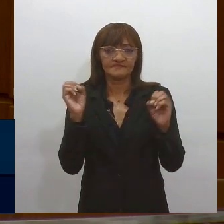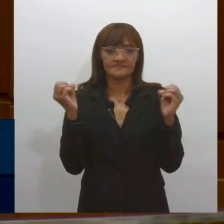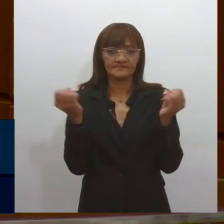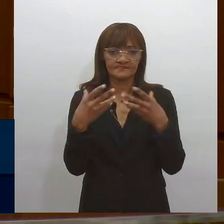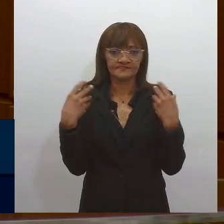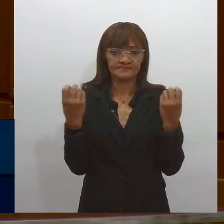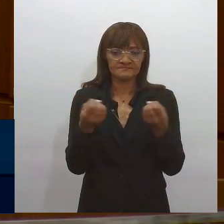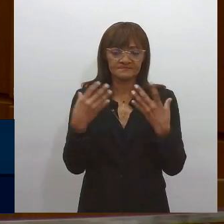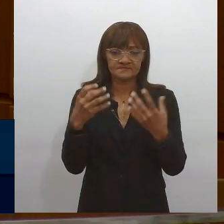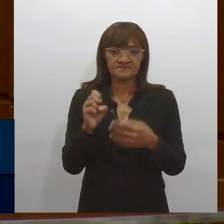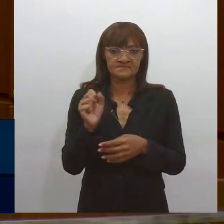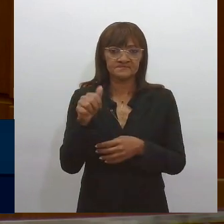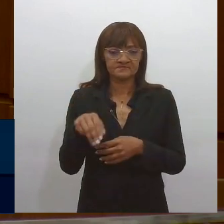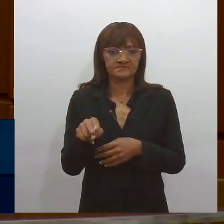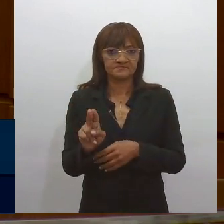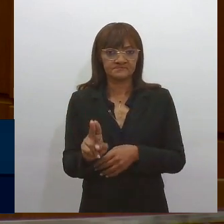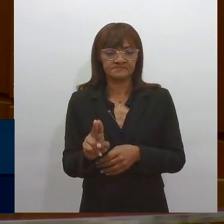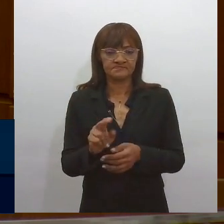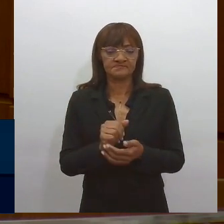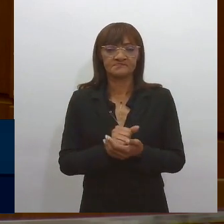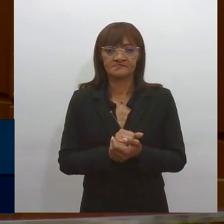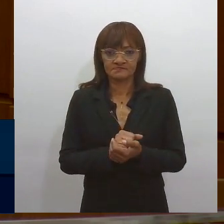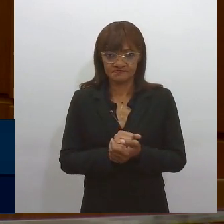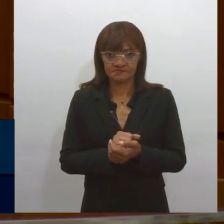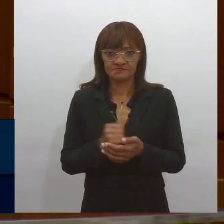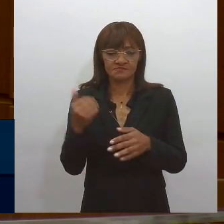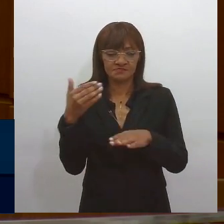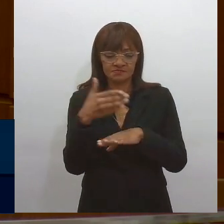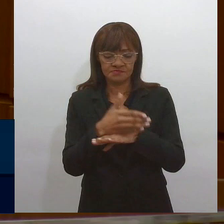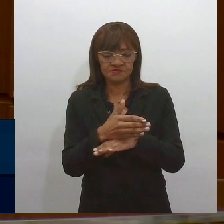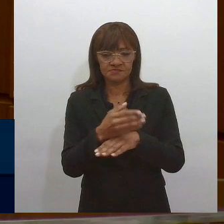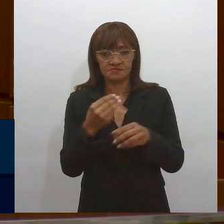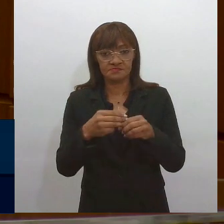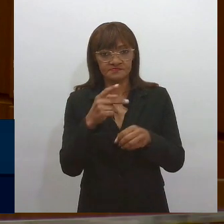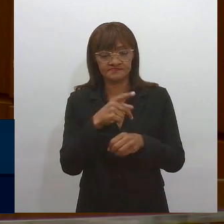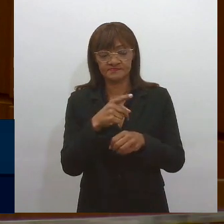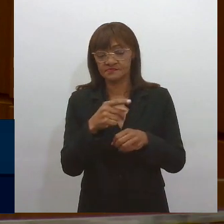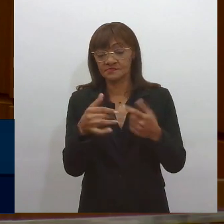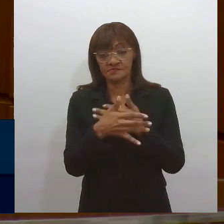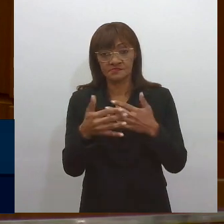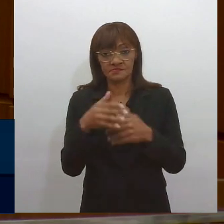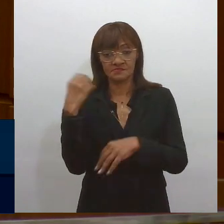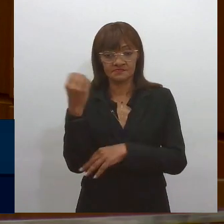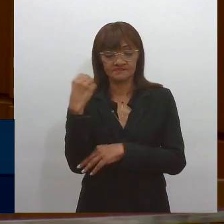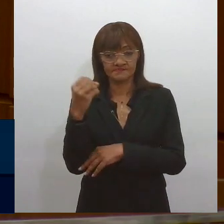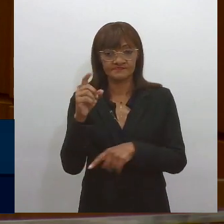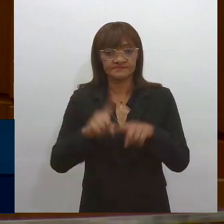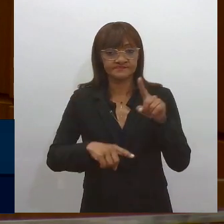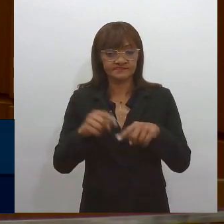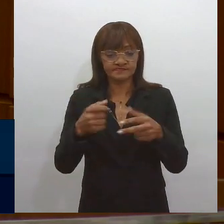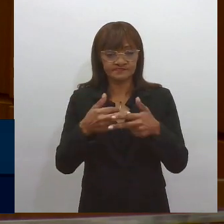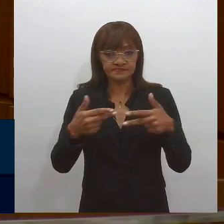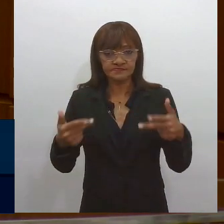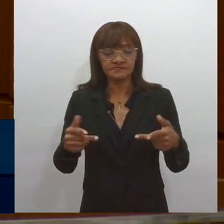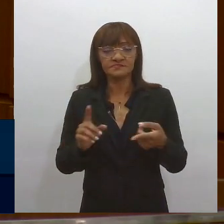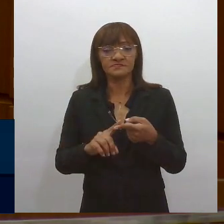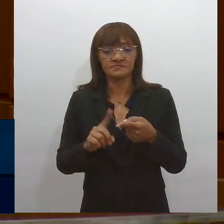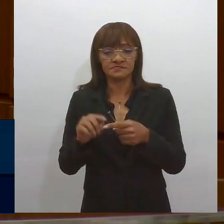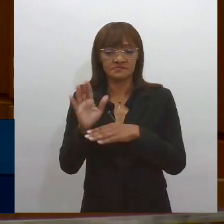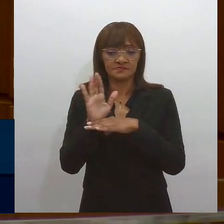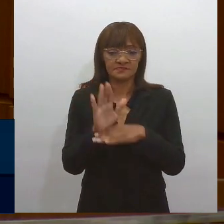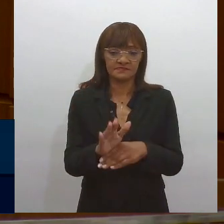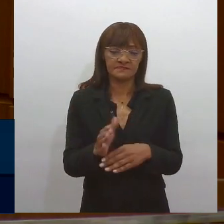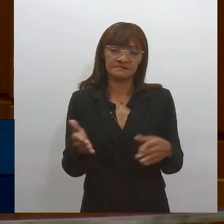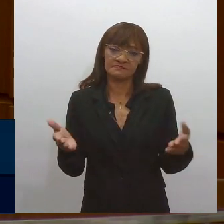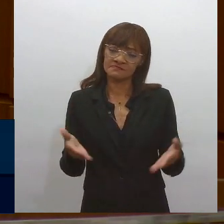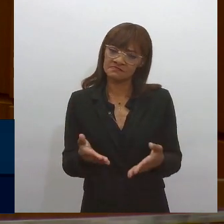Rio Grande do Sul bem como equipamentos para auxiliar o povo Gaúcho nesse momento tão difícil desejo que